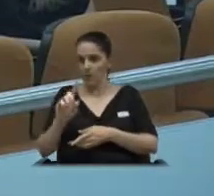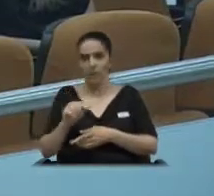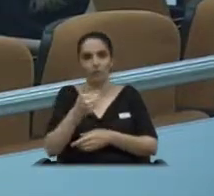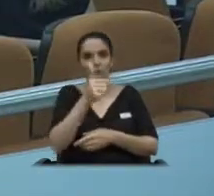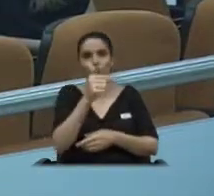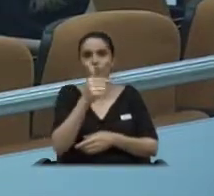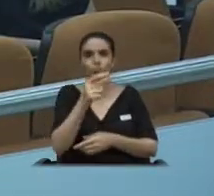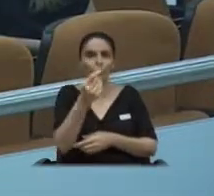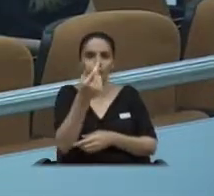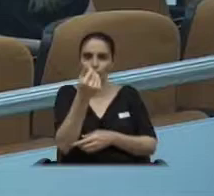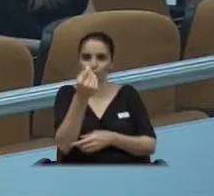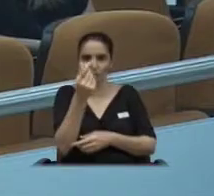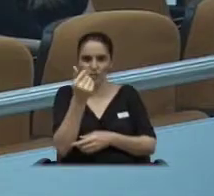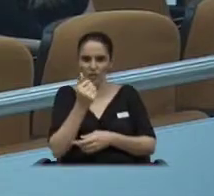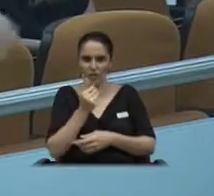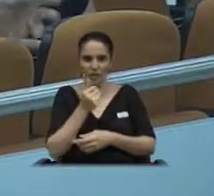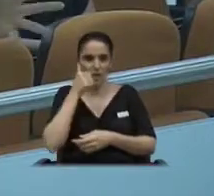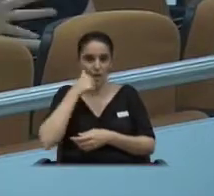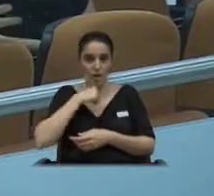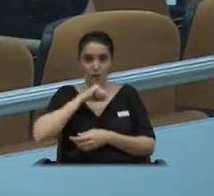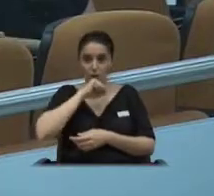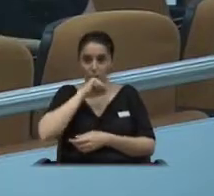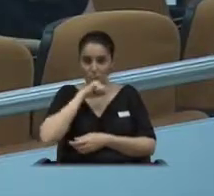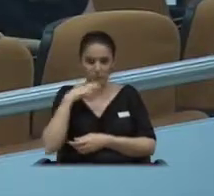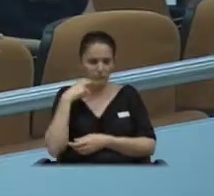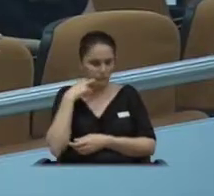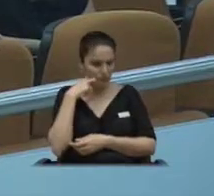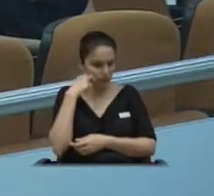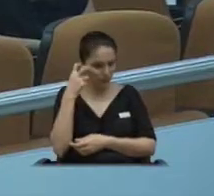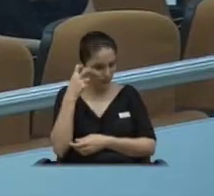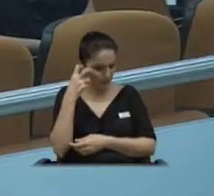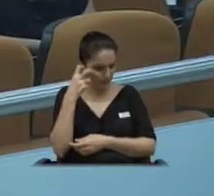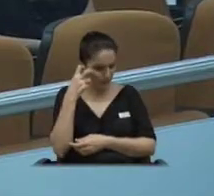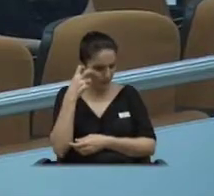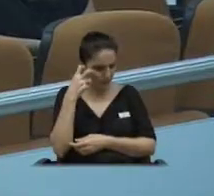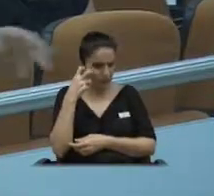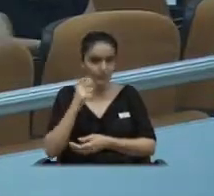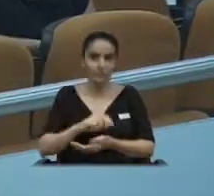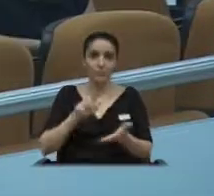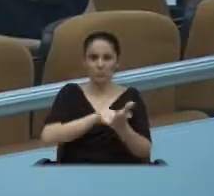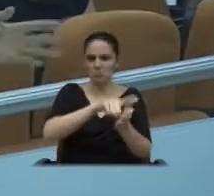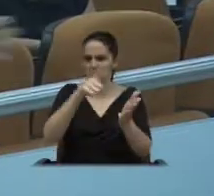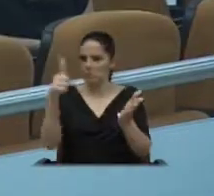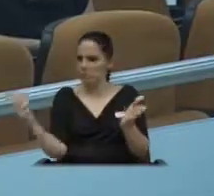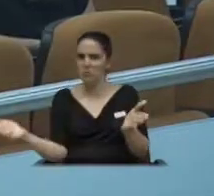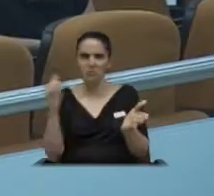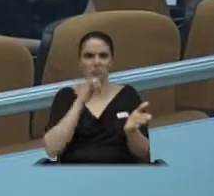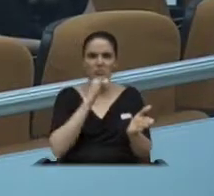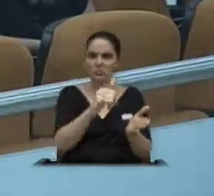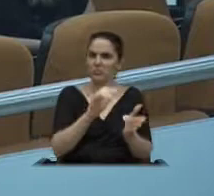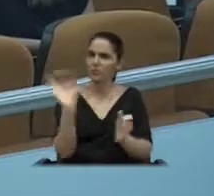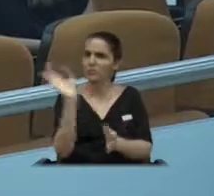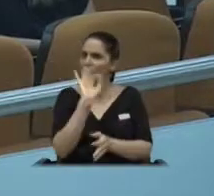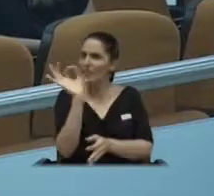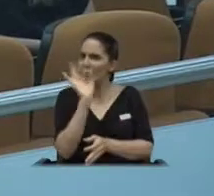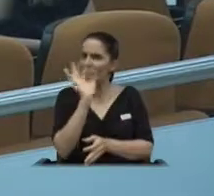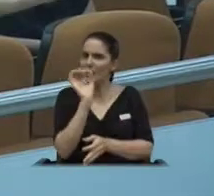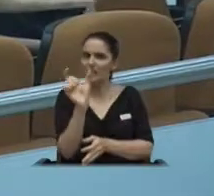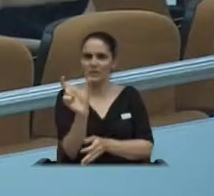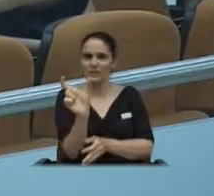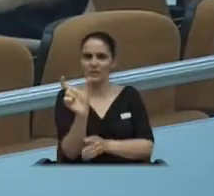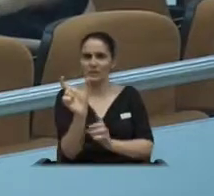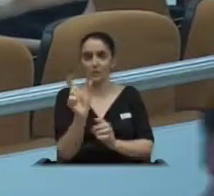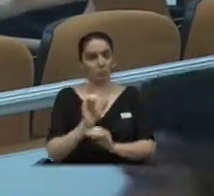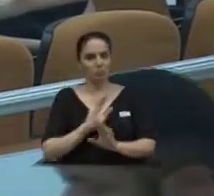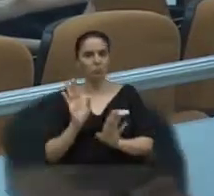uma vergonha lascada. Eu acho que não saiu nenhum comunicado. Saiu? Diário do município, alguma coisa que já estava valendo? Não,